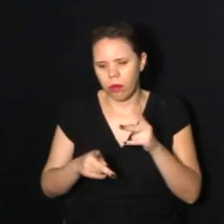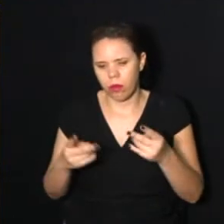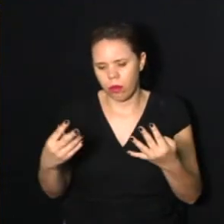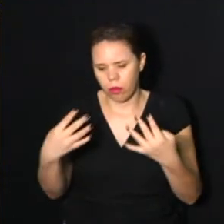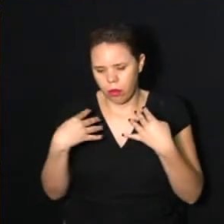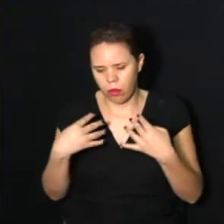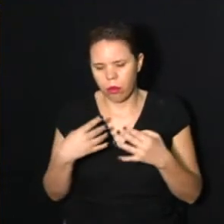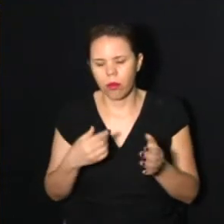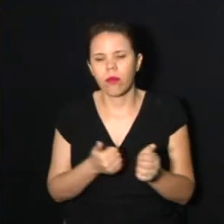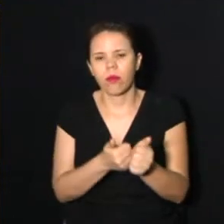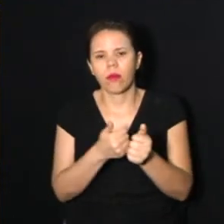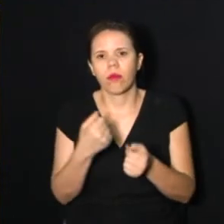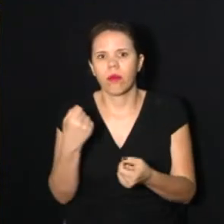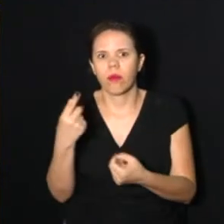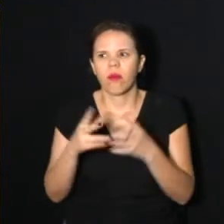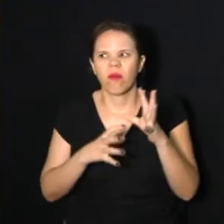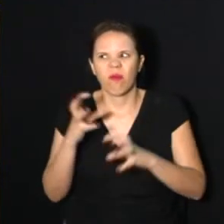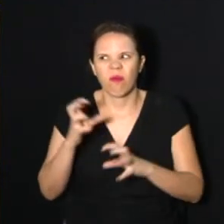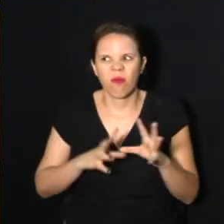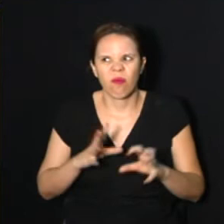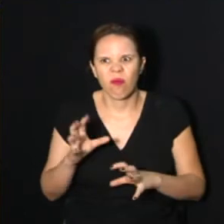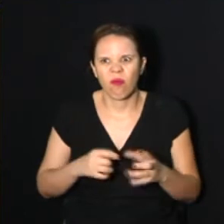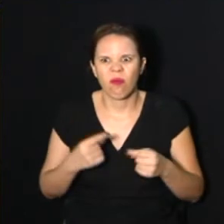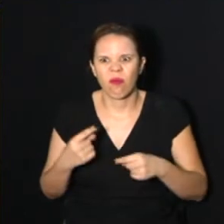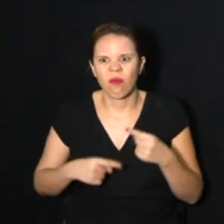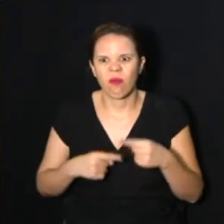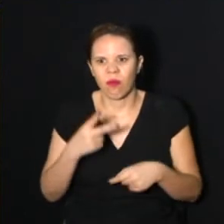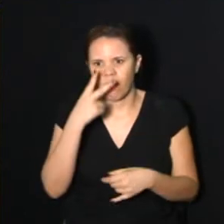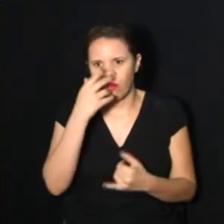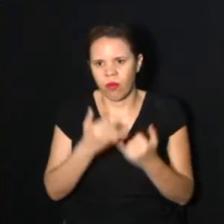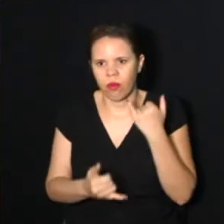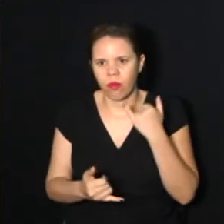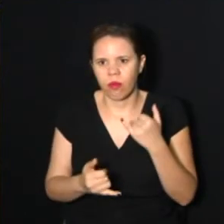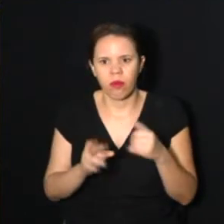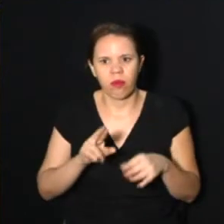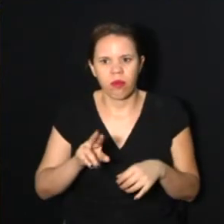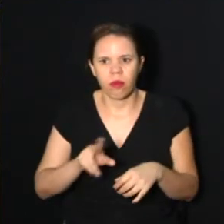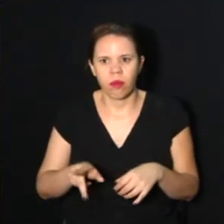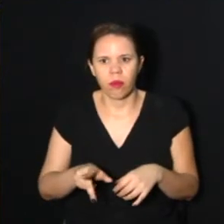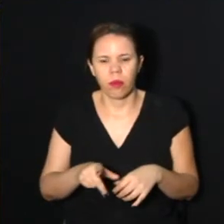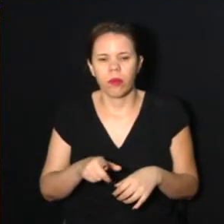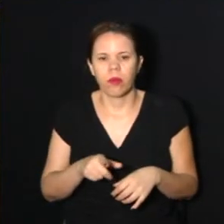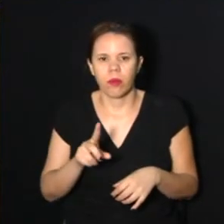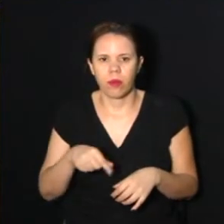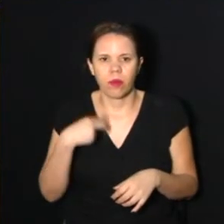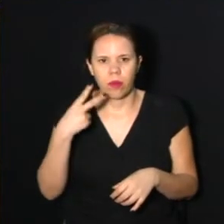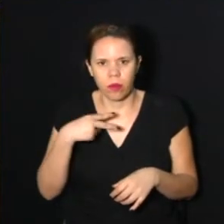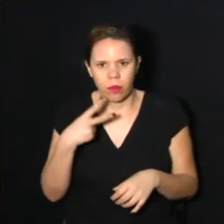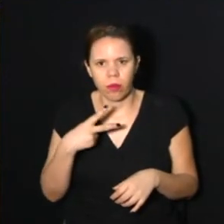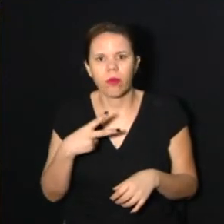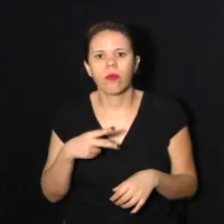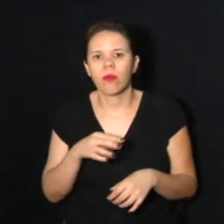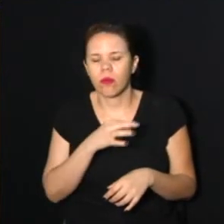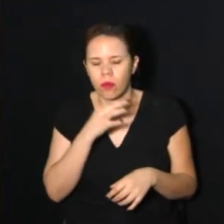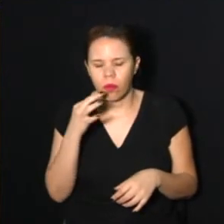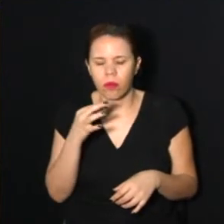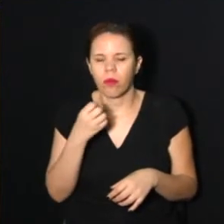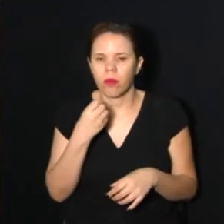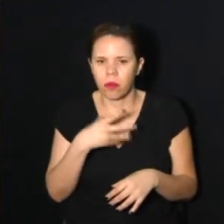nos acompanham que está tendo algum tipo de briga, algum tipo de discussão. Vereador Vinícius Grade, eu tenho que é um vereador combativo, um